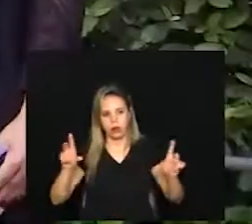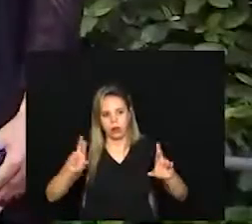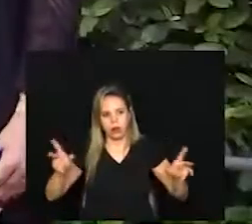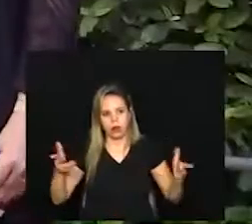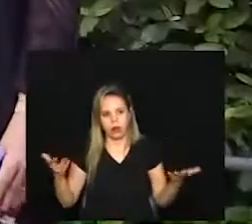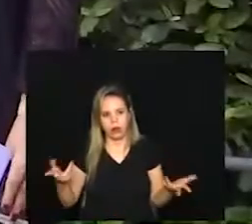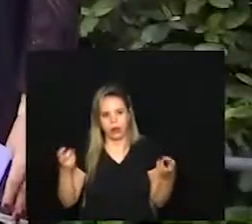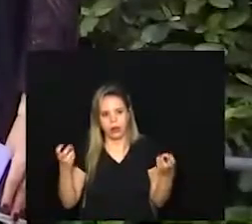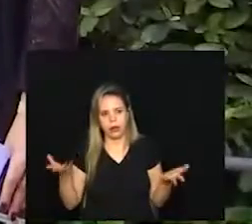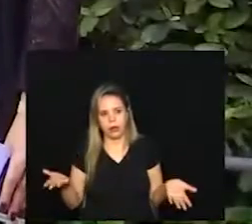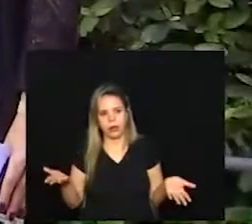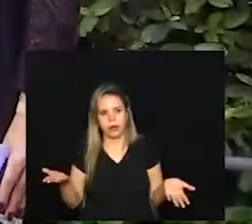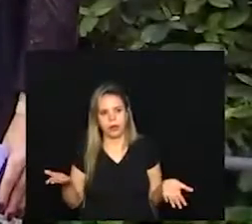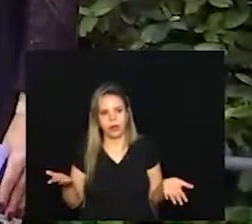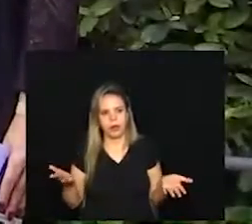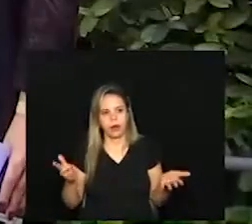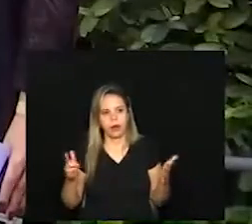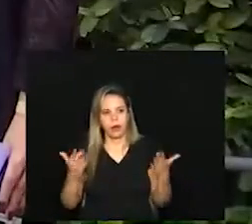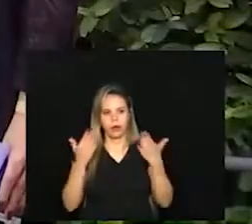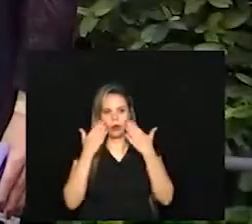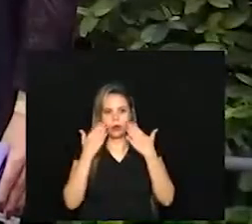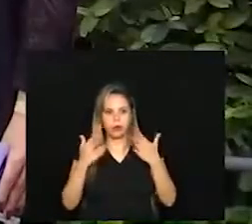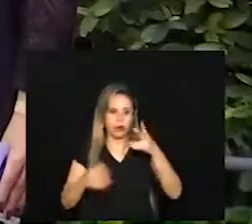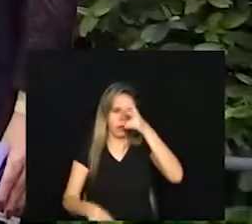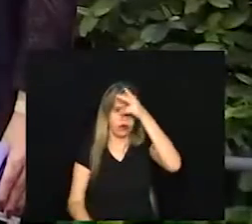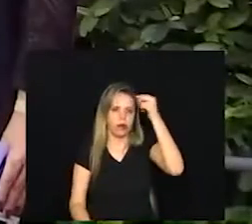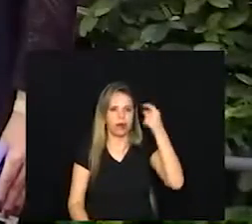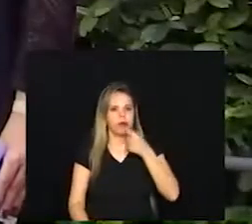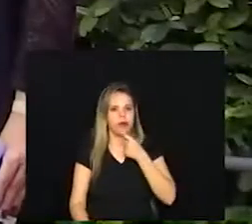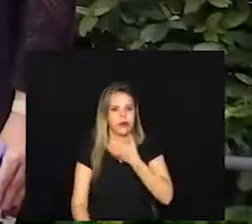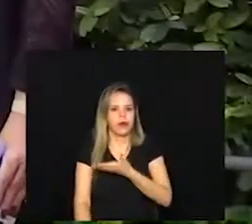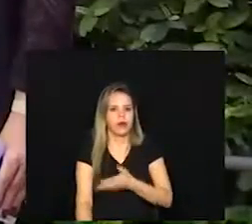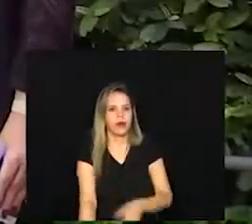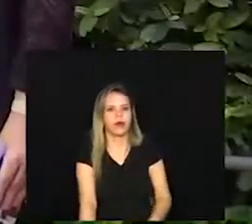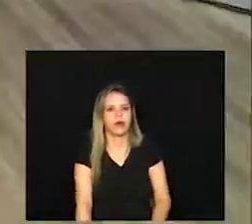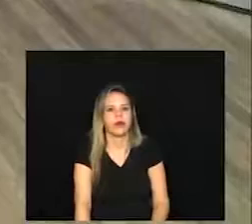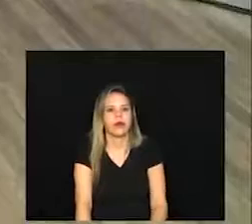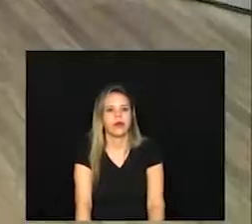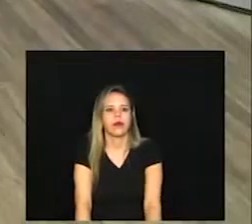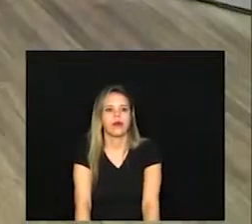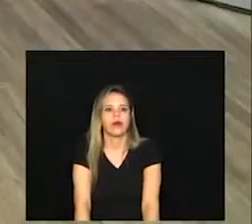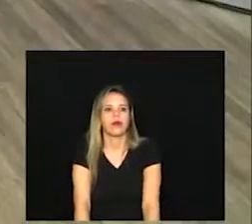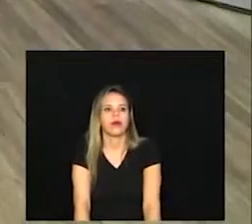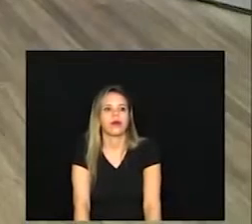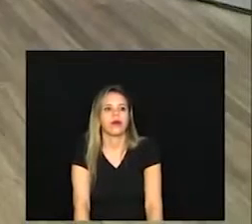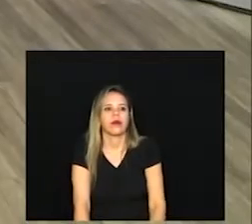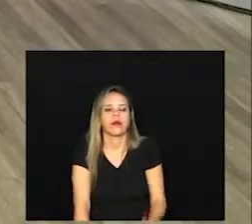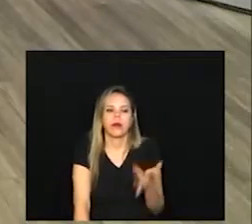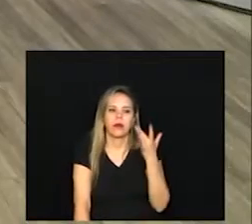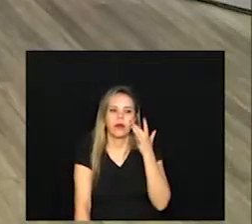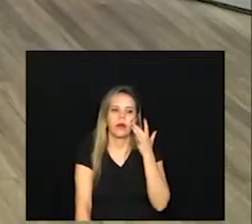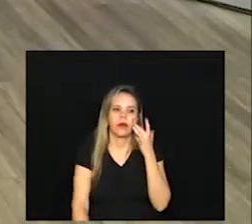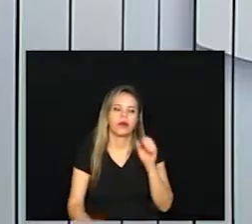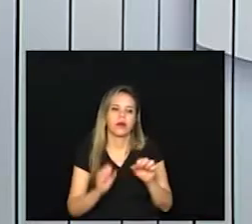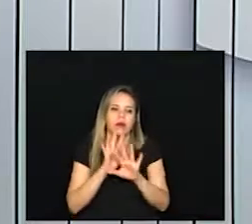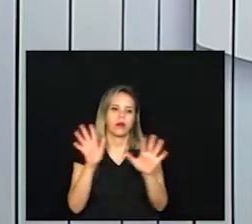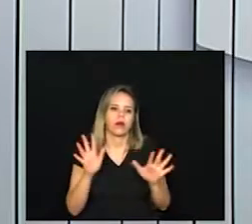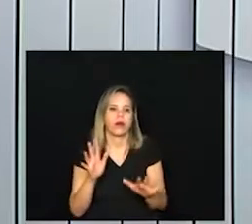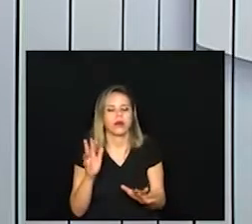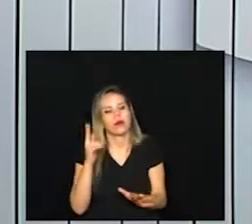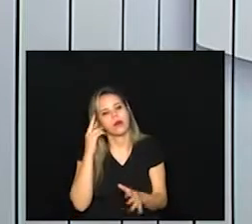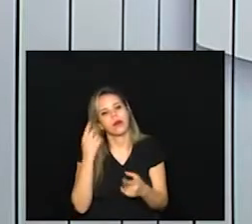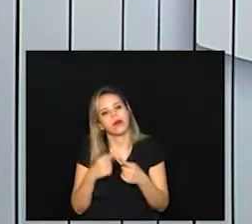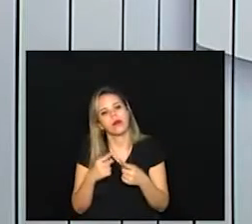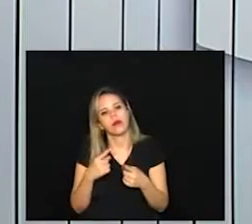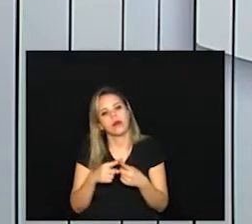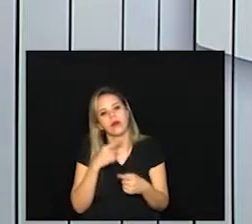disse e percebeu, nós estamos em frente à Prefeitura Municipal de Campinas. Eu acho que ficou claro, André, porque